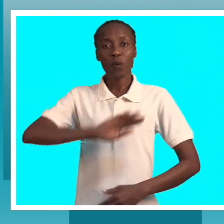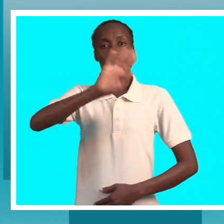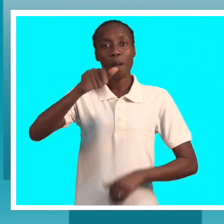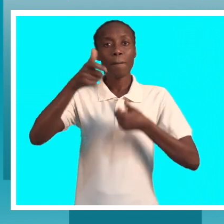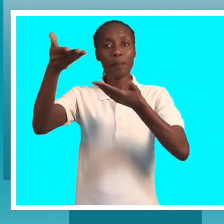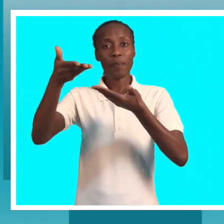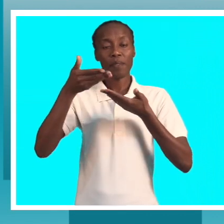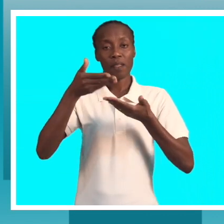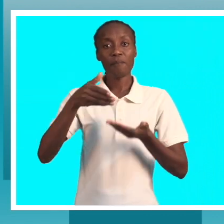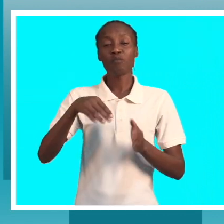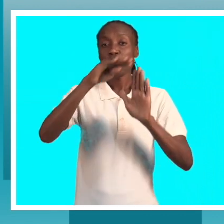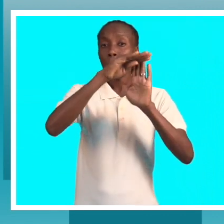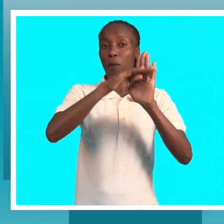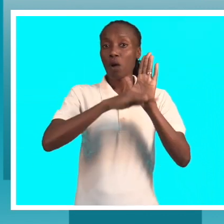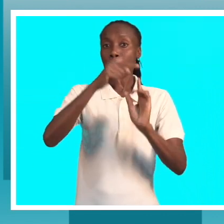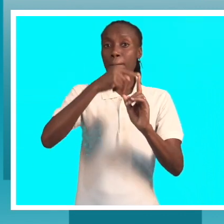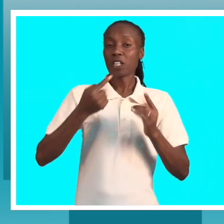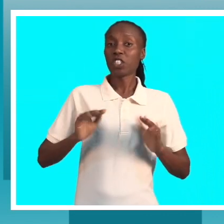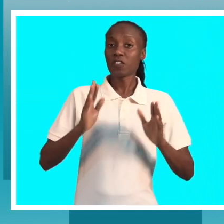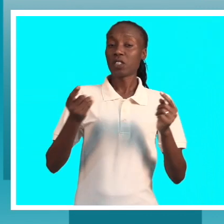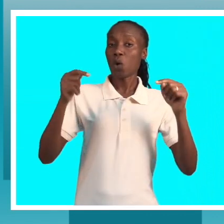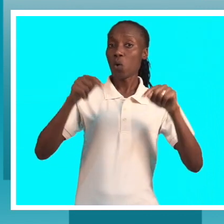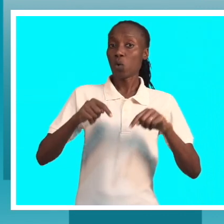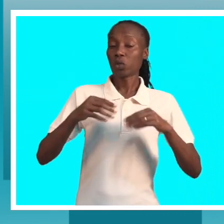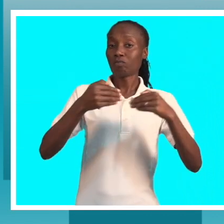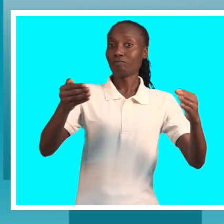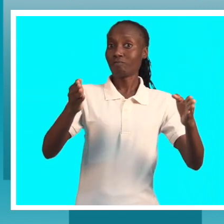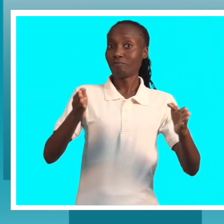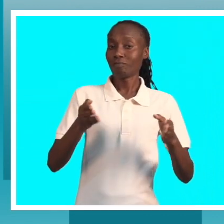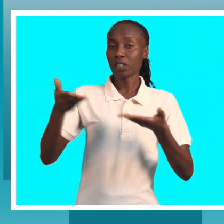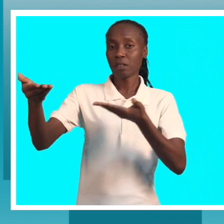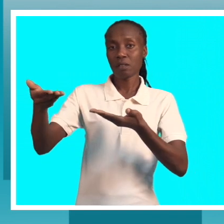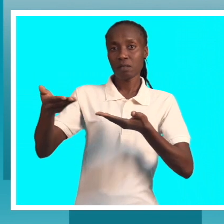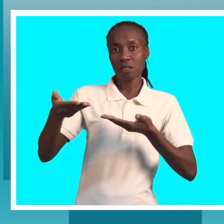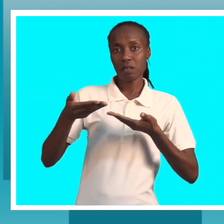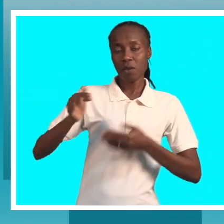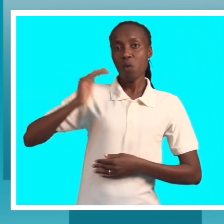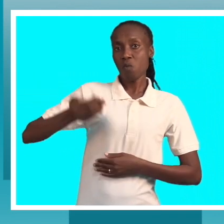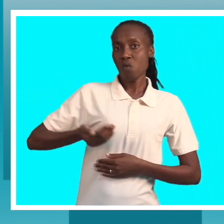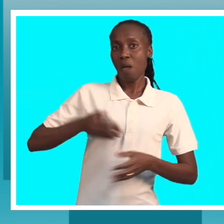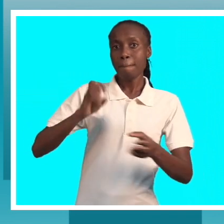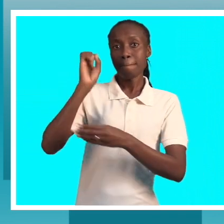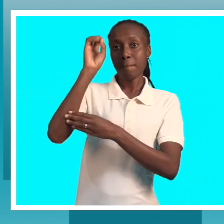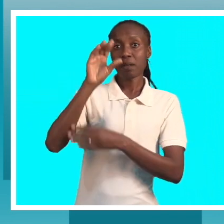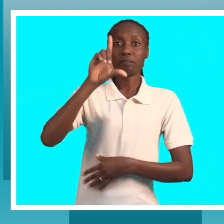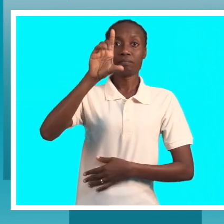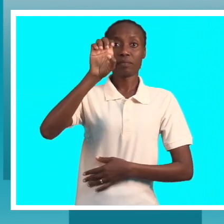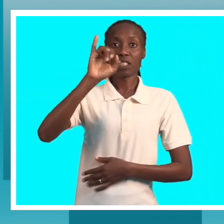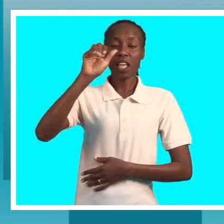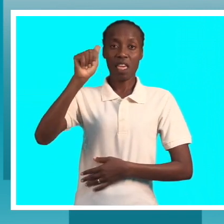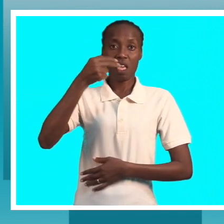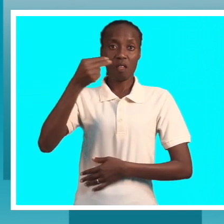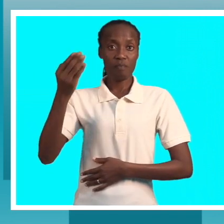Olá, seja bem-vindo ao Espaço Mais Vida. Hoje estamos no estúdio, recebemos a atleta moçambicana